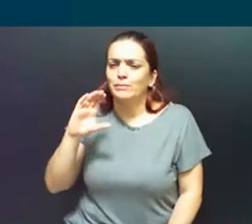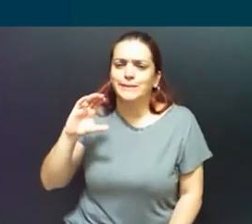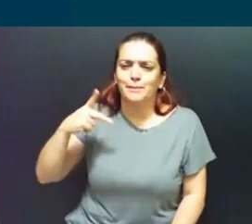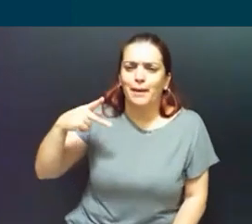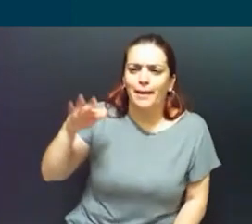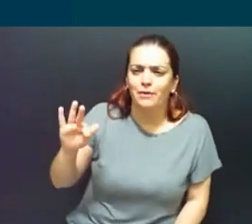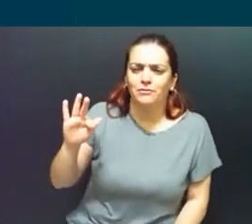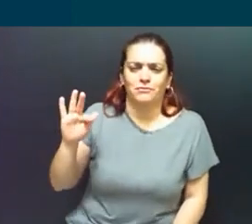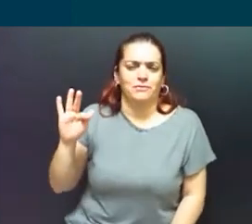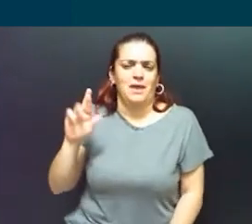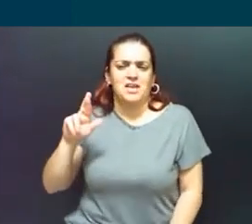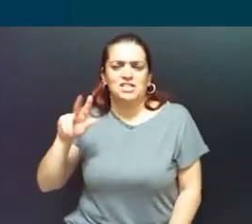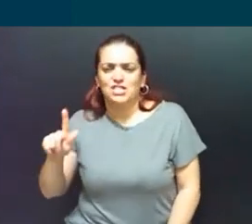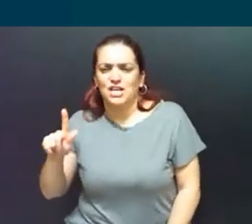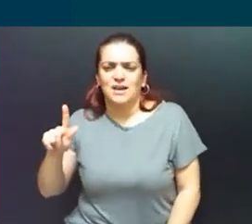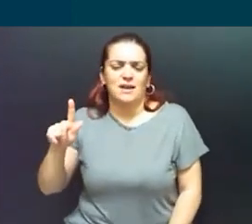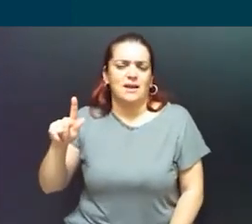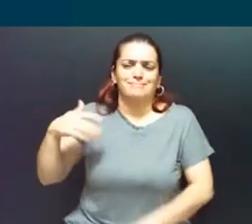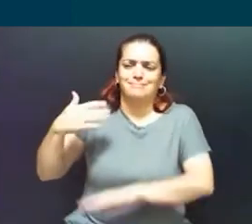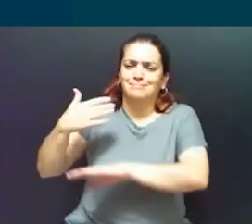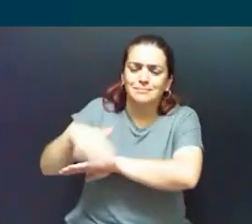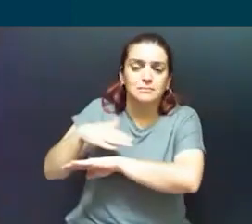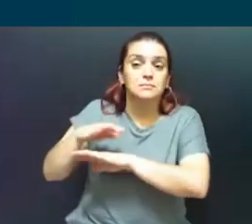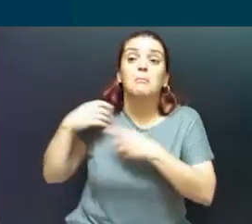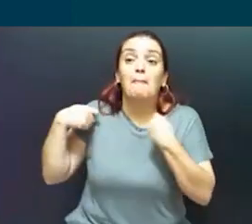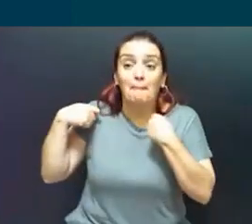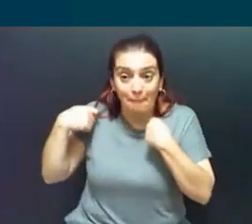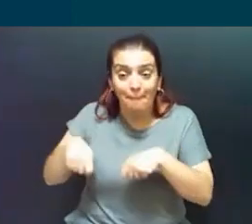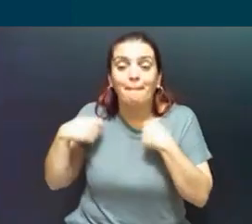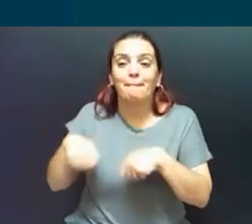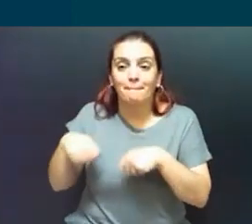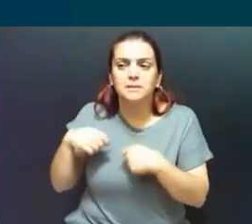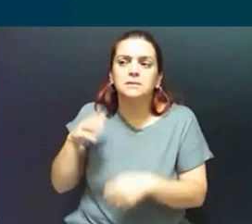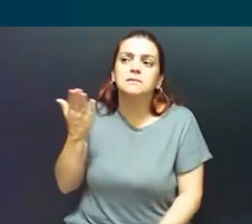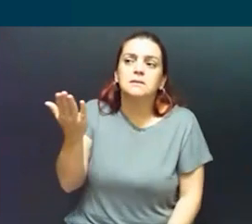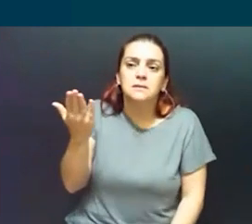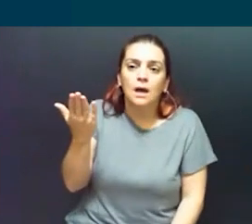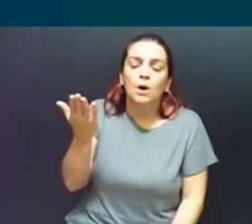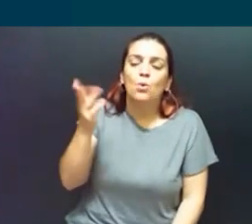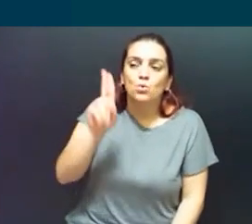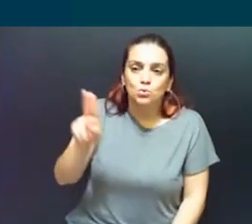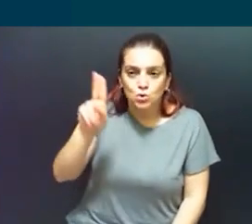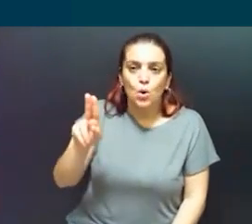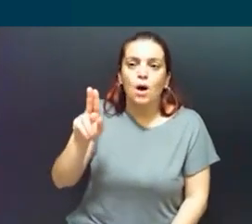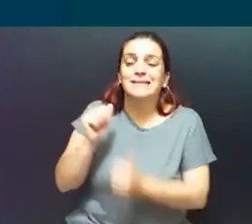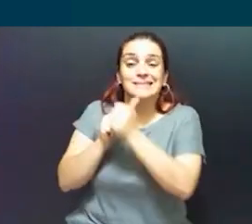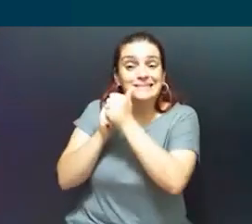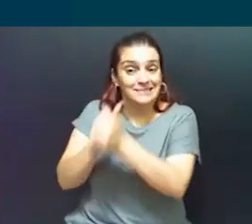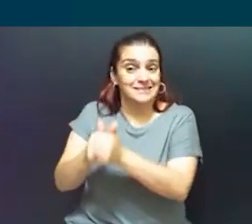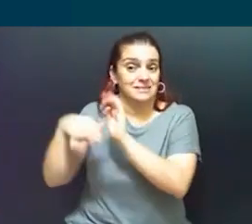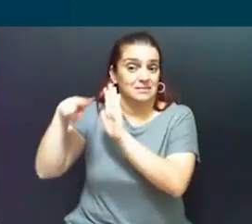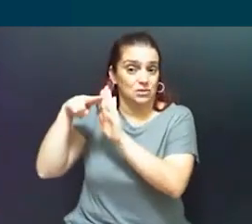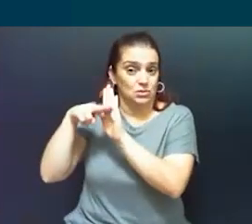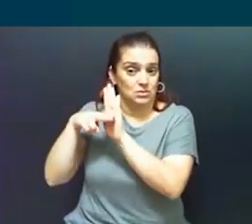etc., esses dados têm que ser ditos para o usuário quais são esses dados, tem que seguir a normativa de como